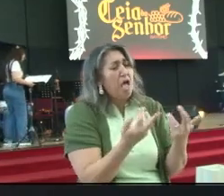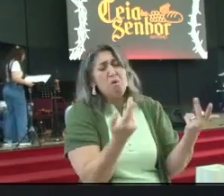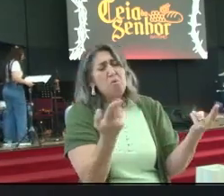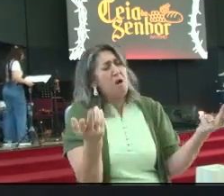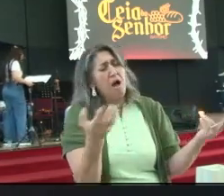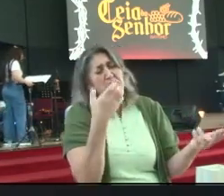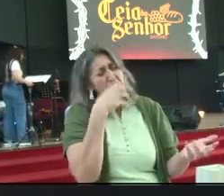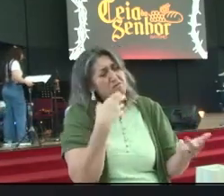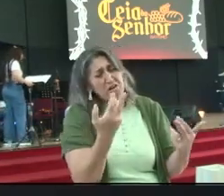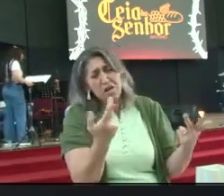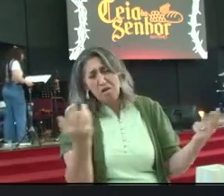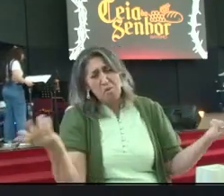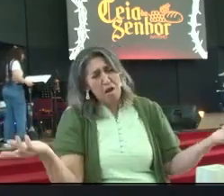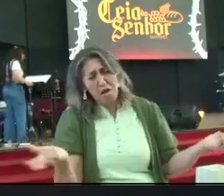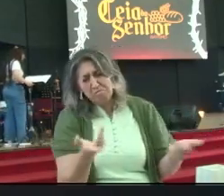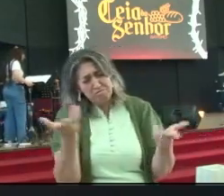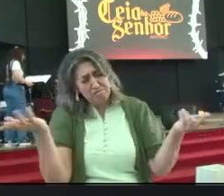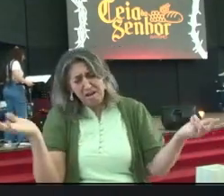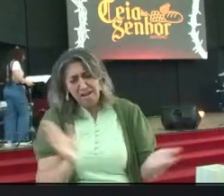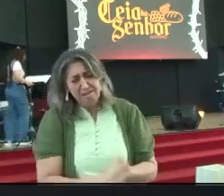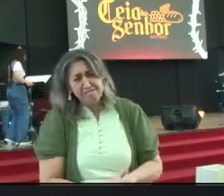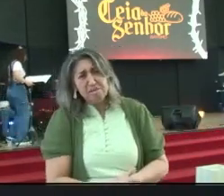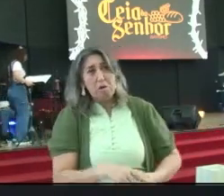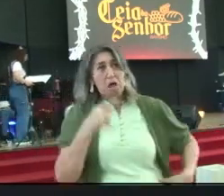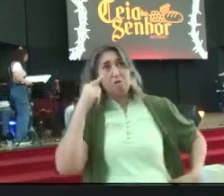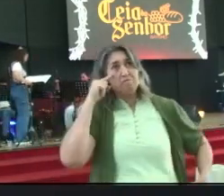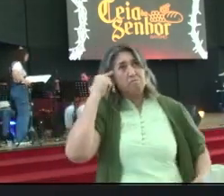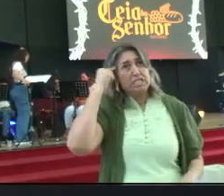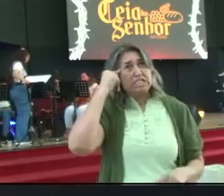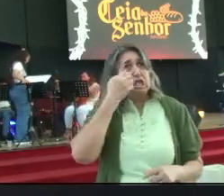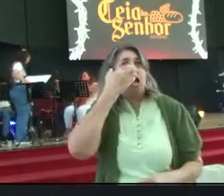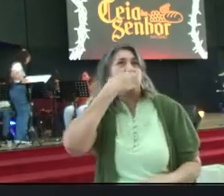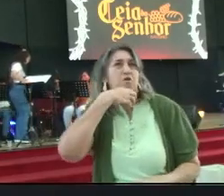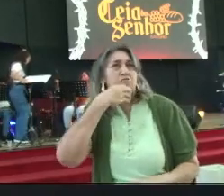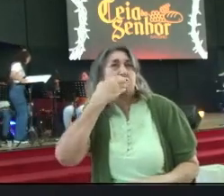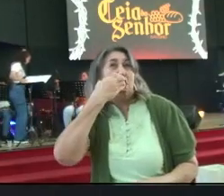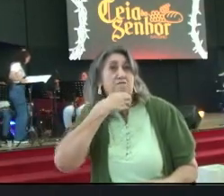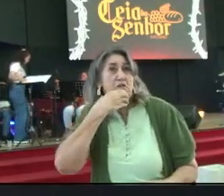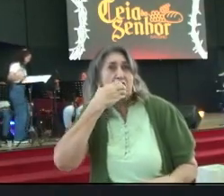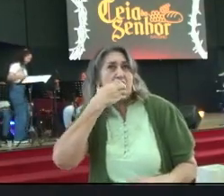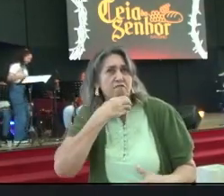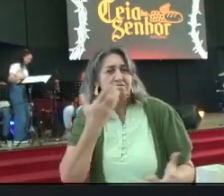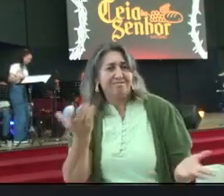tem WhatsApp, ele tem tudo que tem o outro.